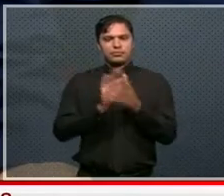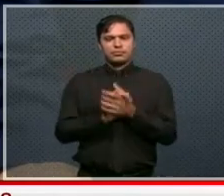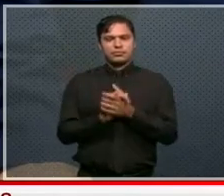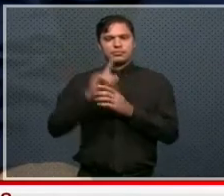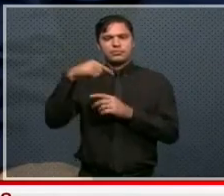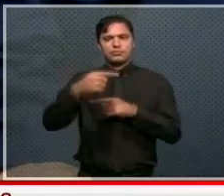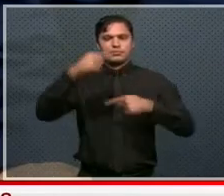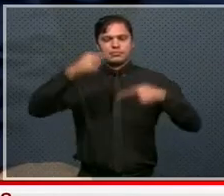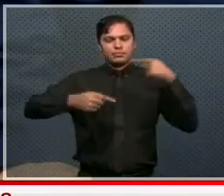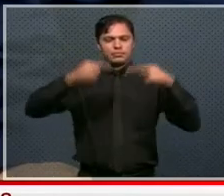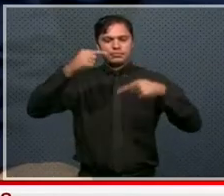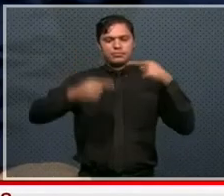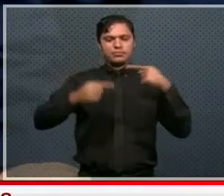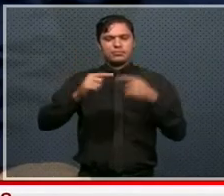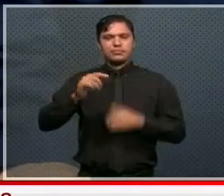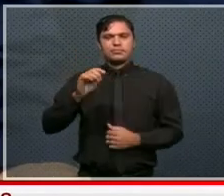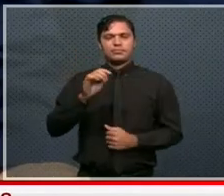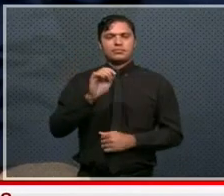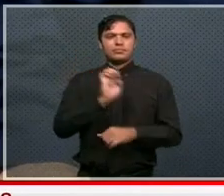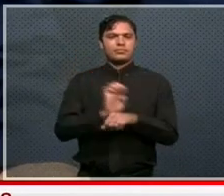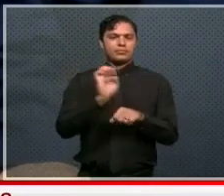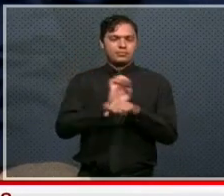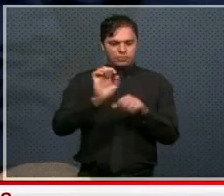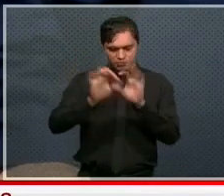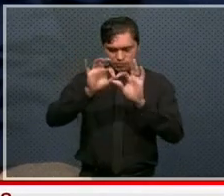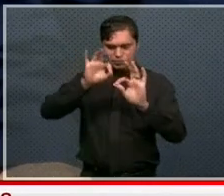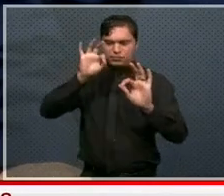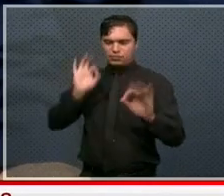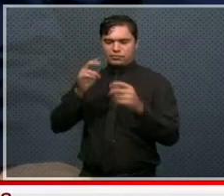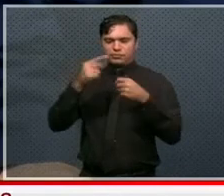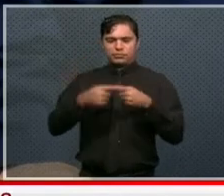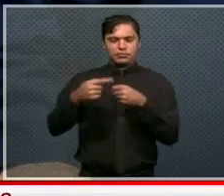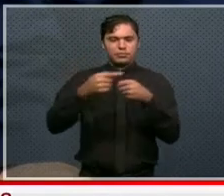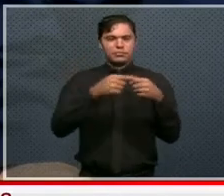política estadual de extensão Rural